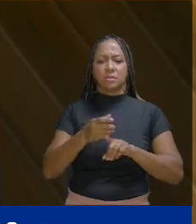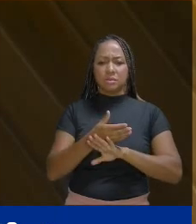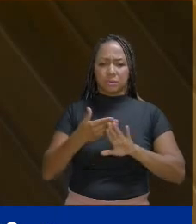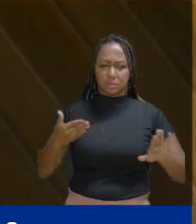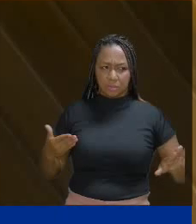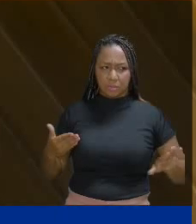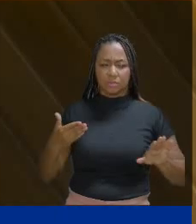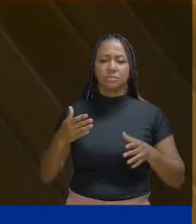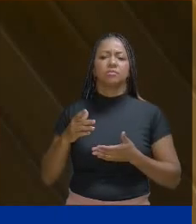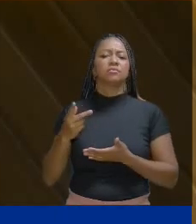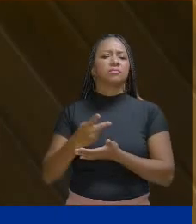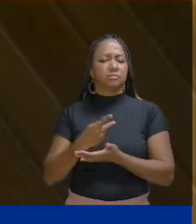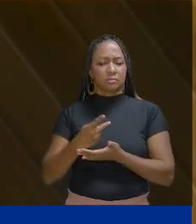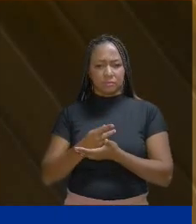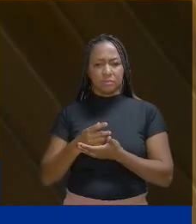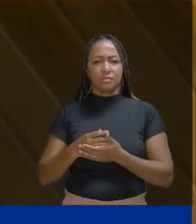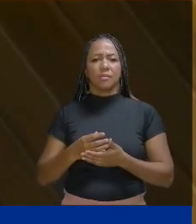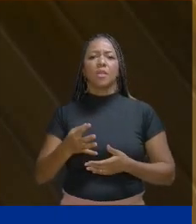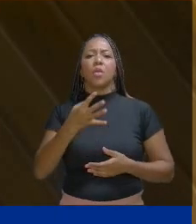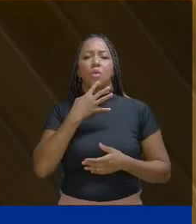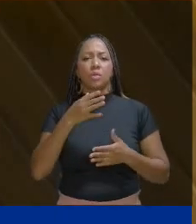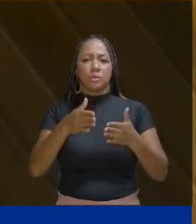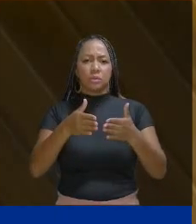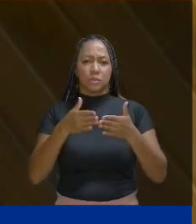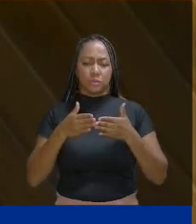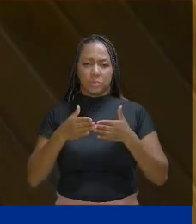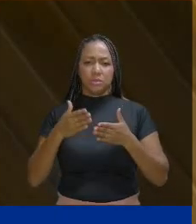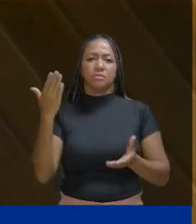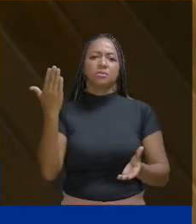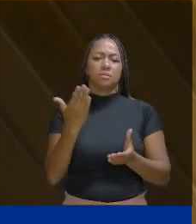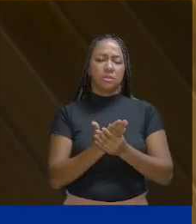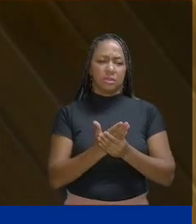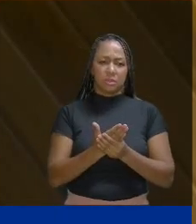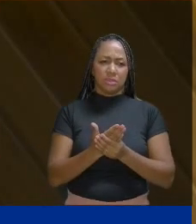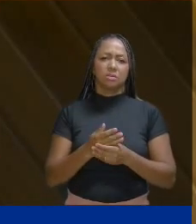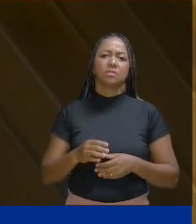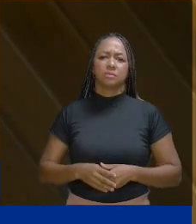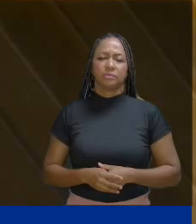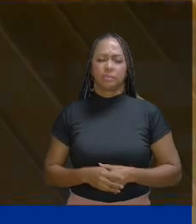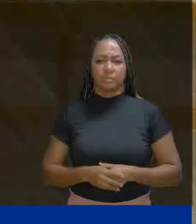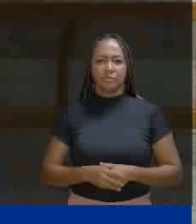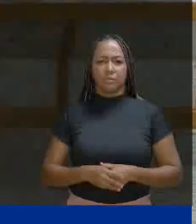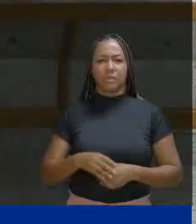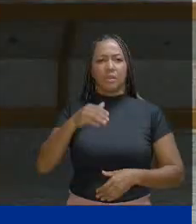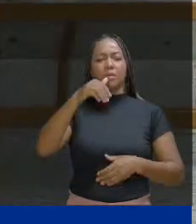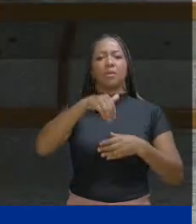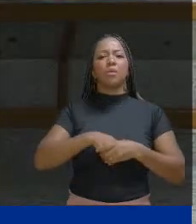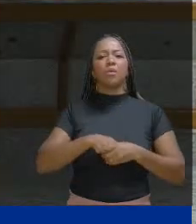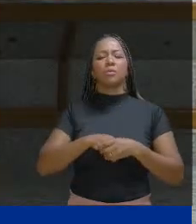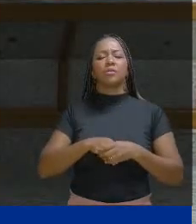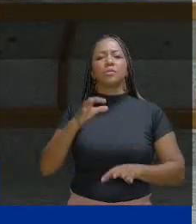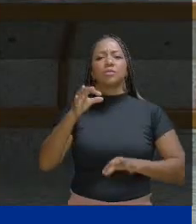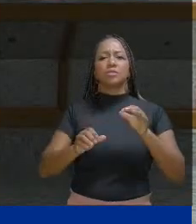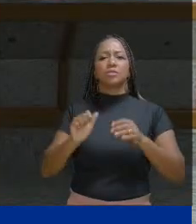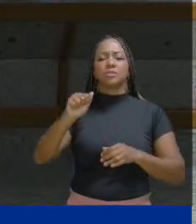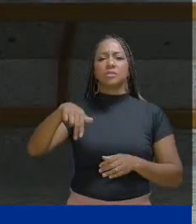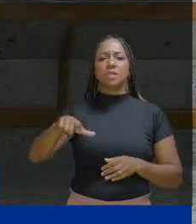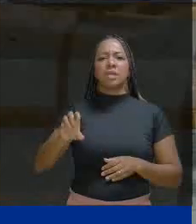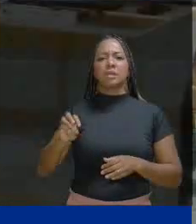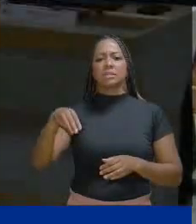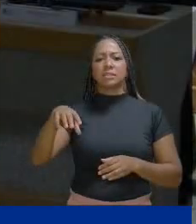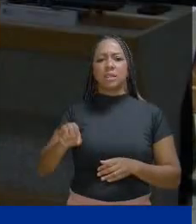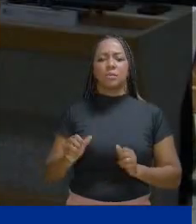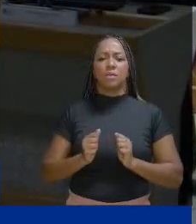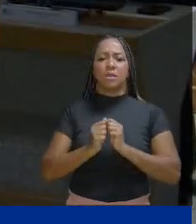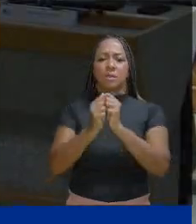de decadência para conhecer os pedidos das ações. Como vota o juiz Anselmo Gonçalves?